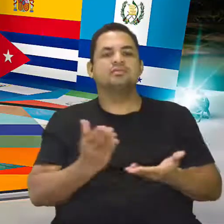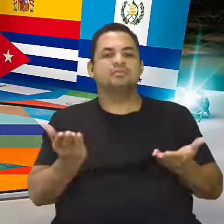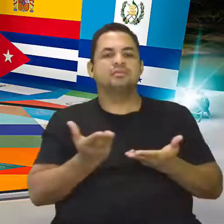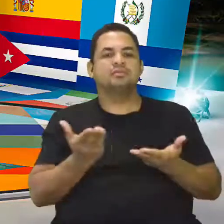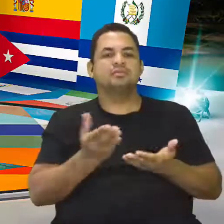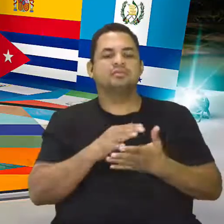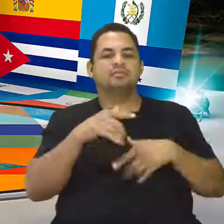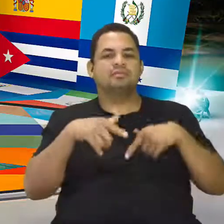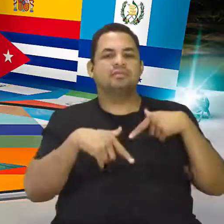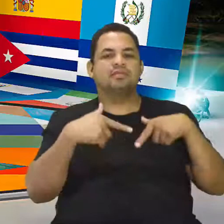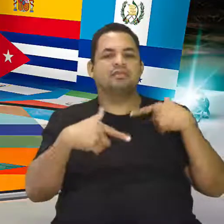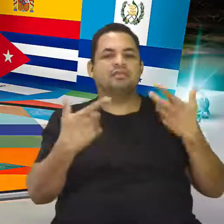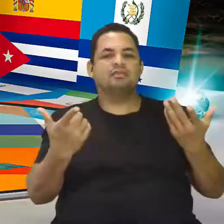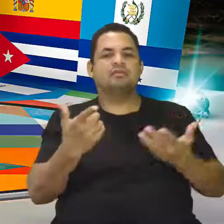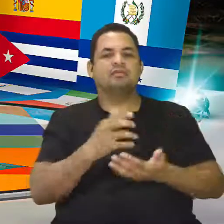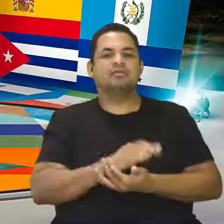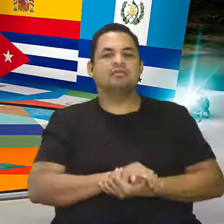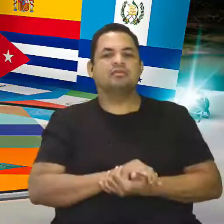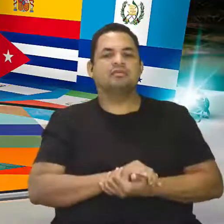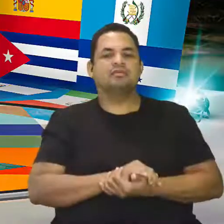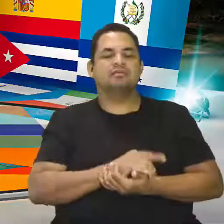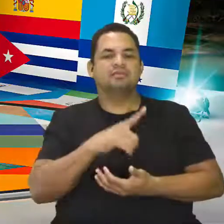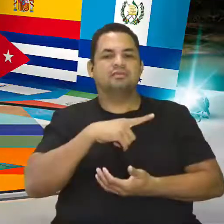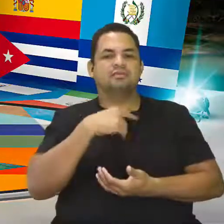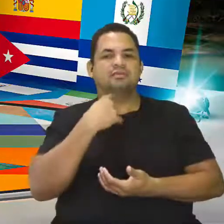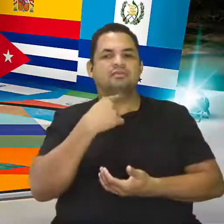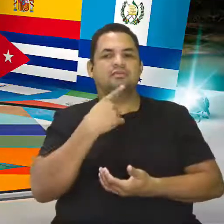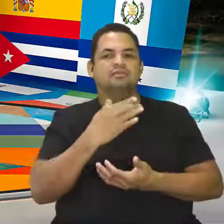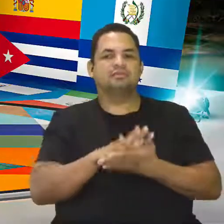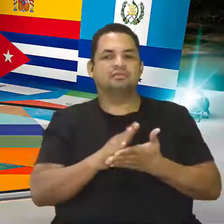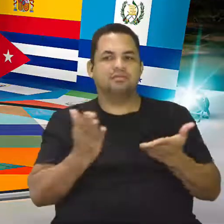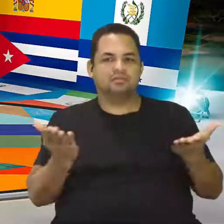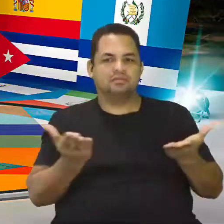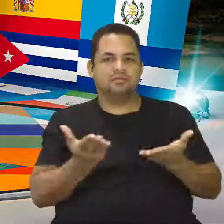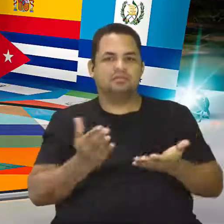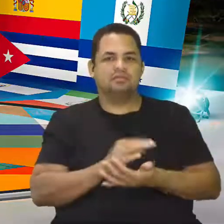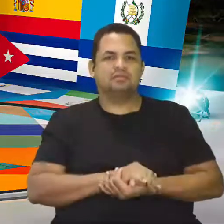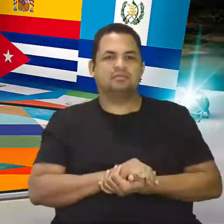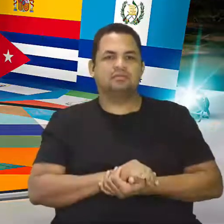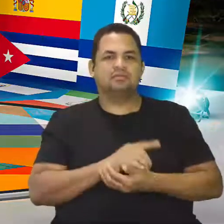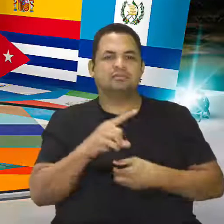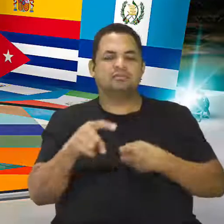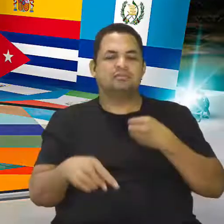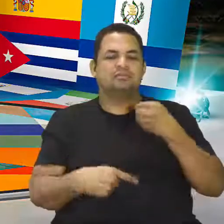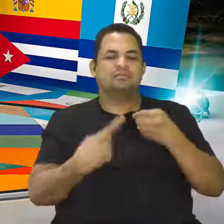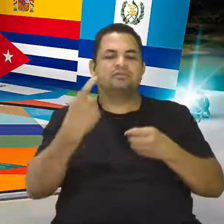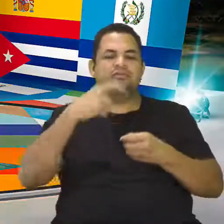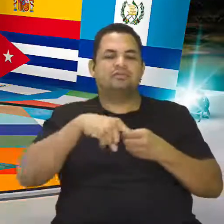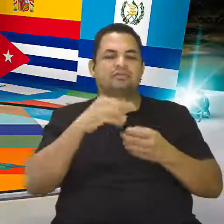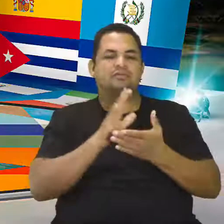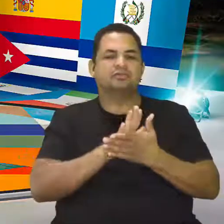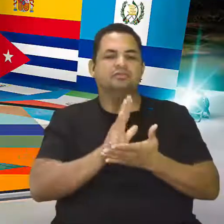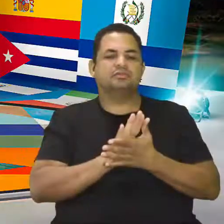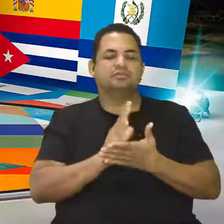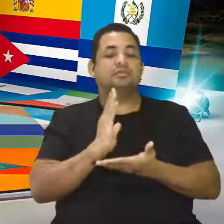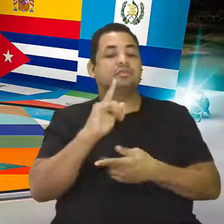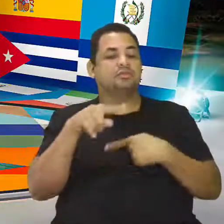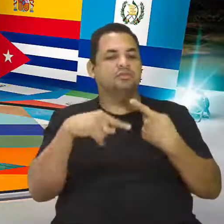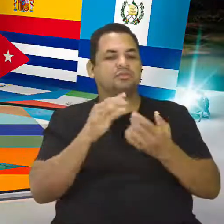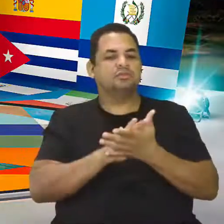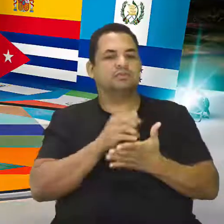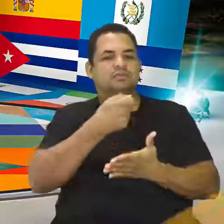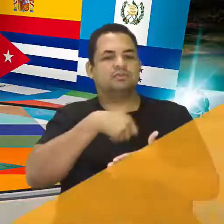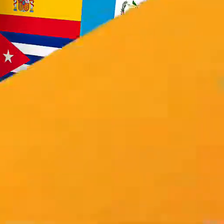obra. Certinho? Qualquer dúvida, nós estamos aqui. Nós voltamos já já com a correção da nossa